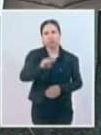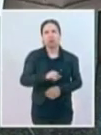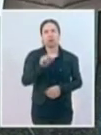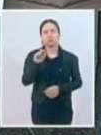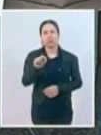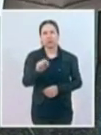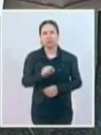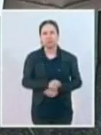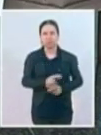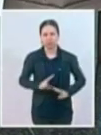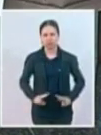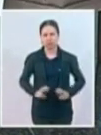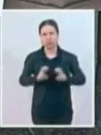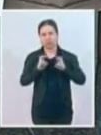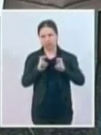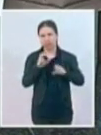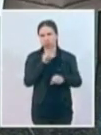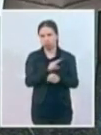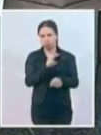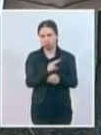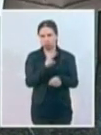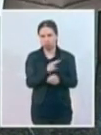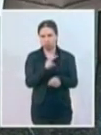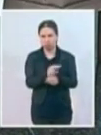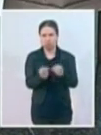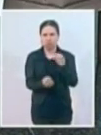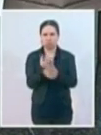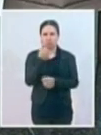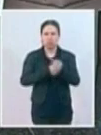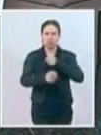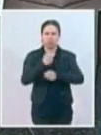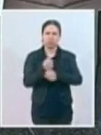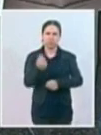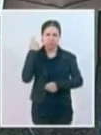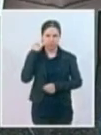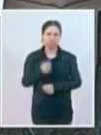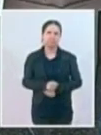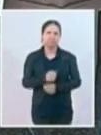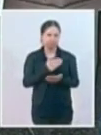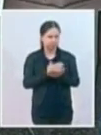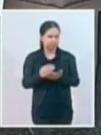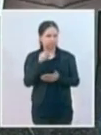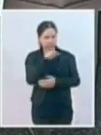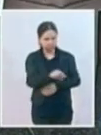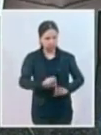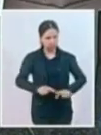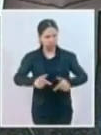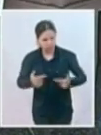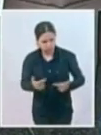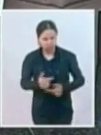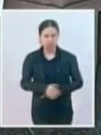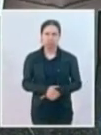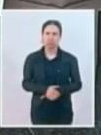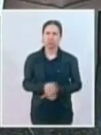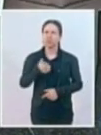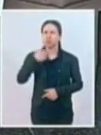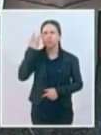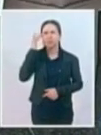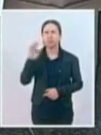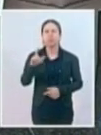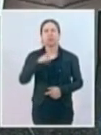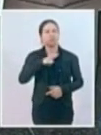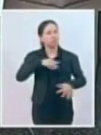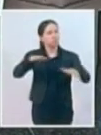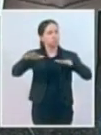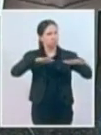Enfrentamento ao Câncer aqui na Câmara, criada no ano passado, por iniciativa sua também. Sim. E eu não sabia que tinha esse